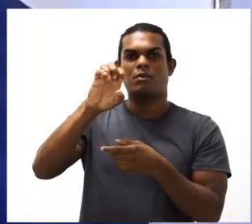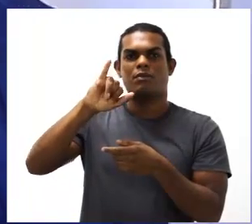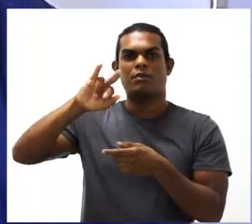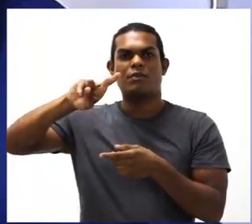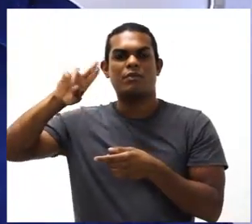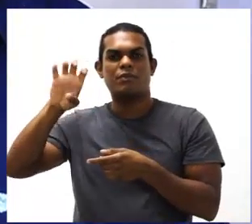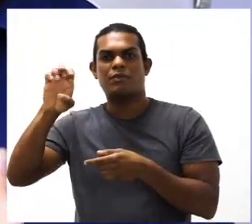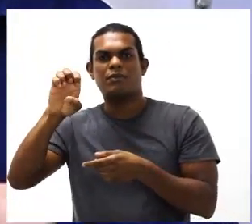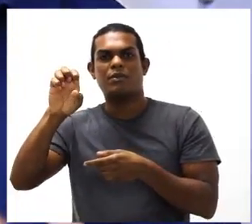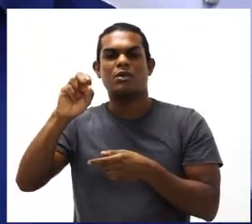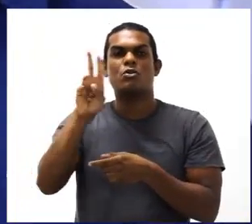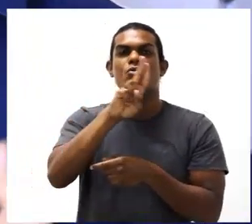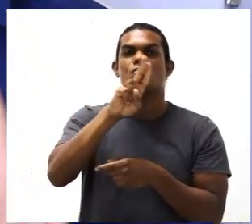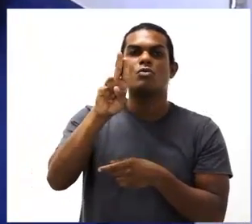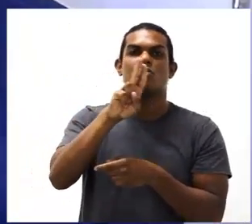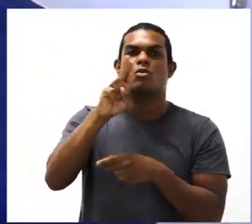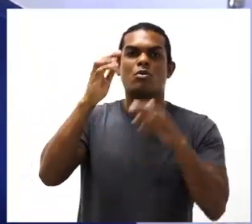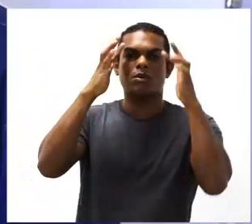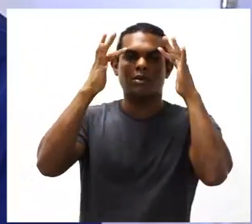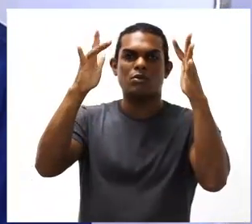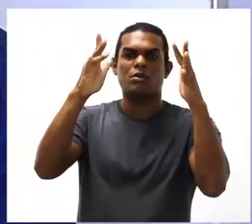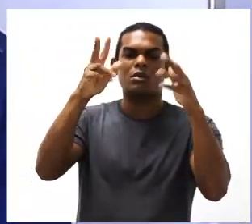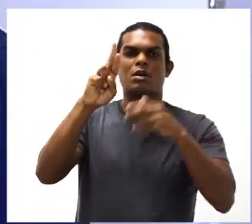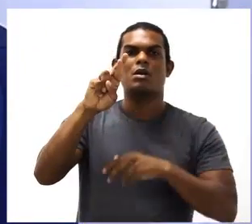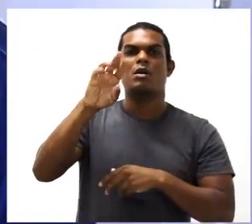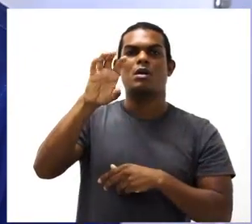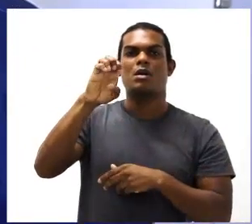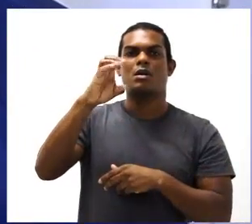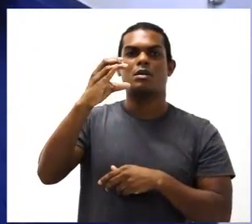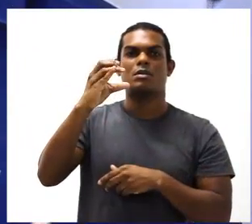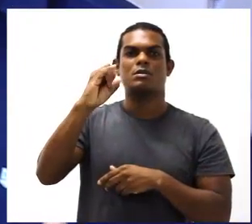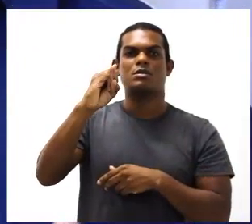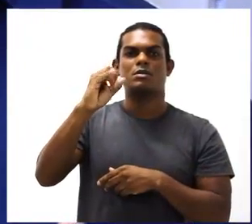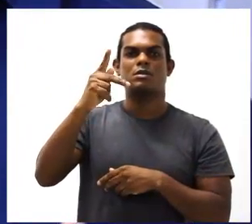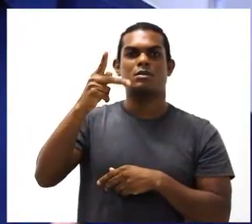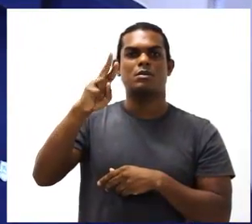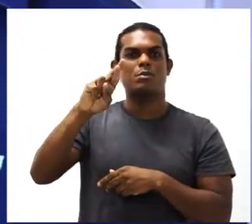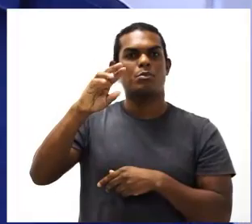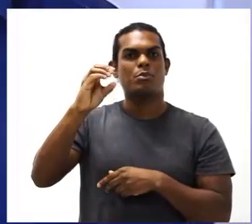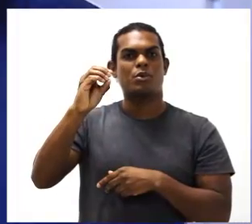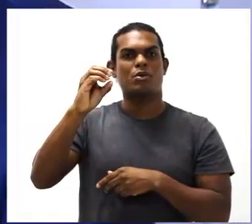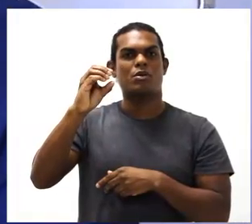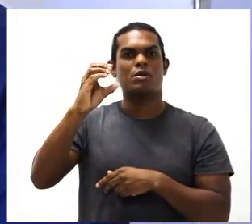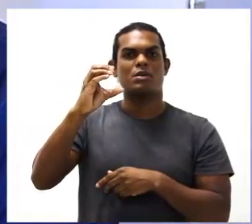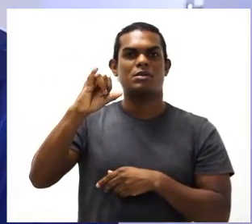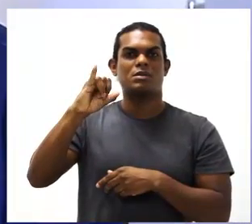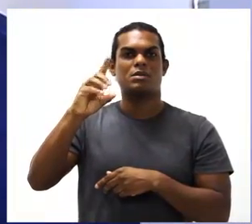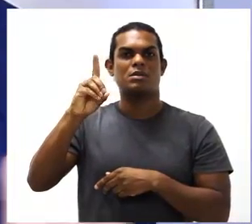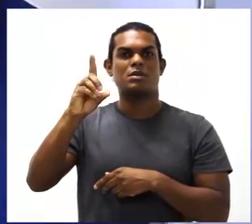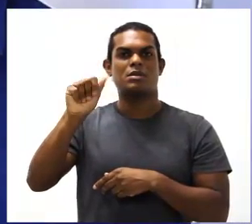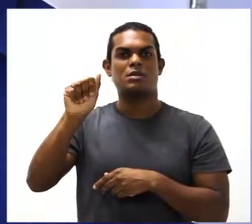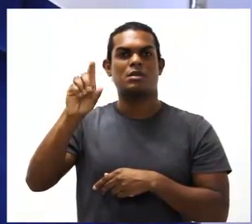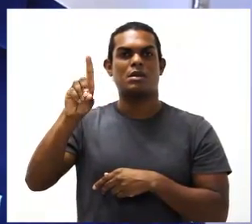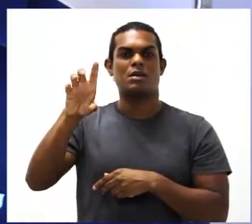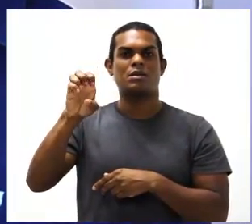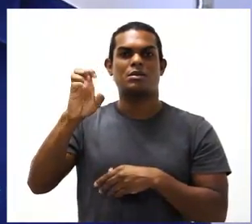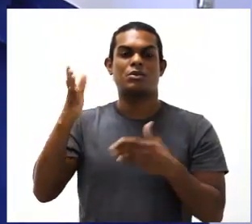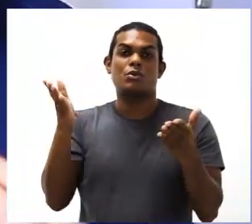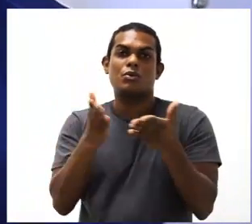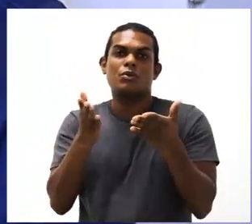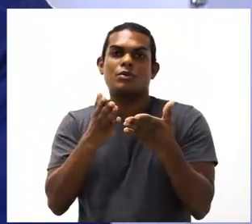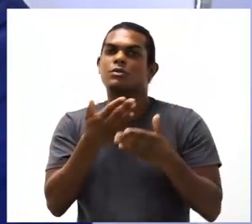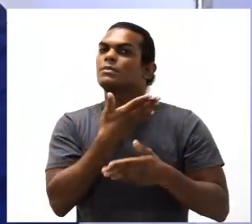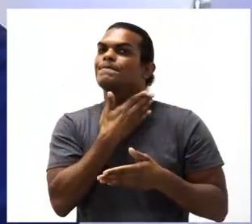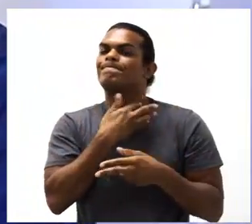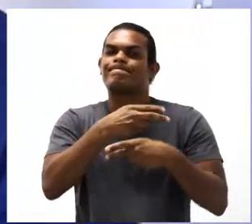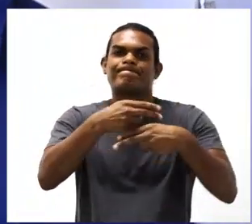aí, exatamente, aí você constrói. O conhecimento ele vai sendo construído ao longo da interação. Né? Então, hoje, por exemplo, com as redes sociais,